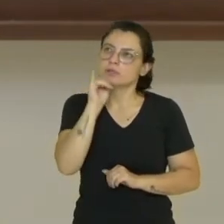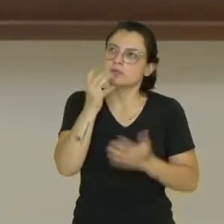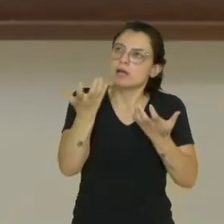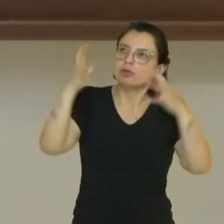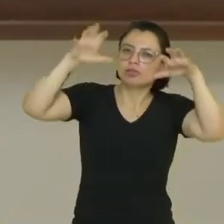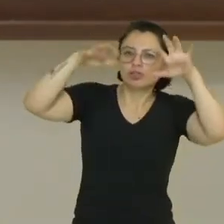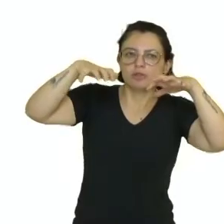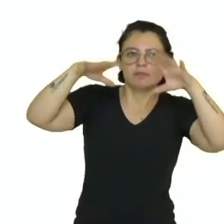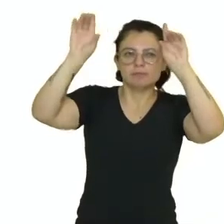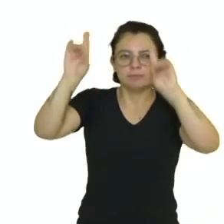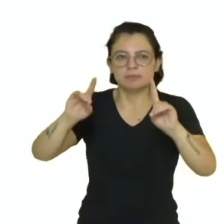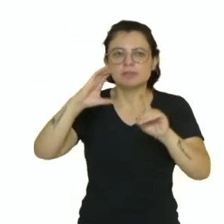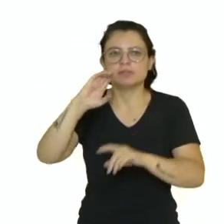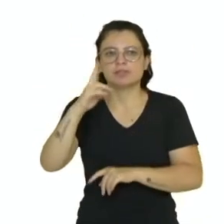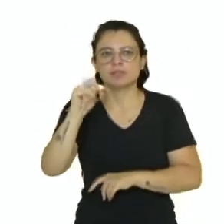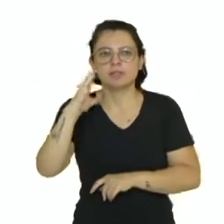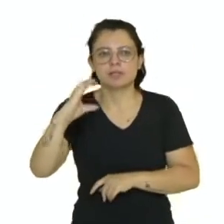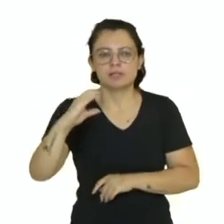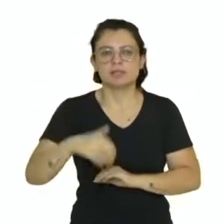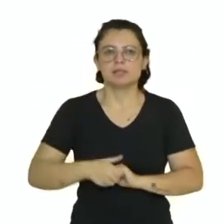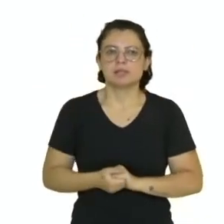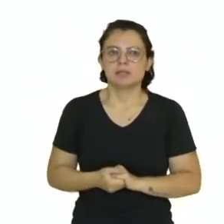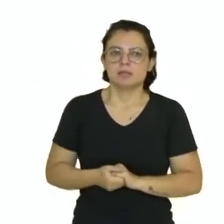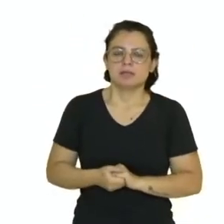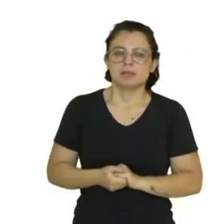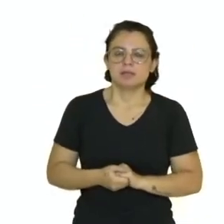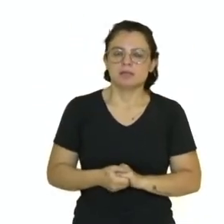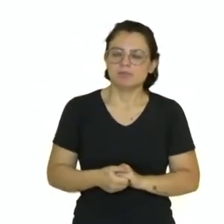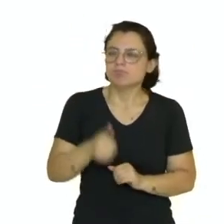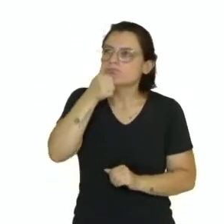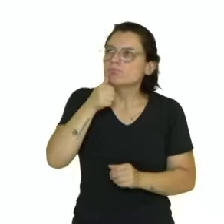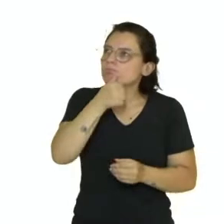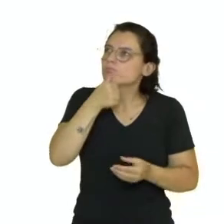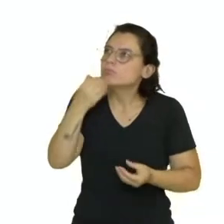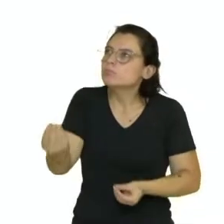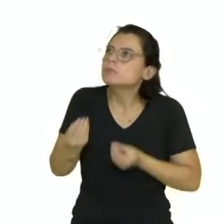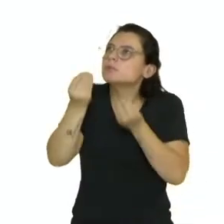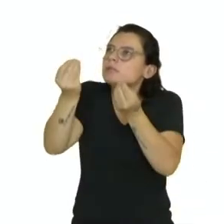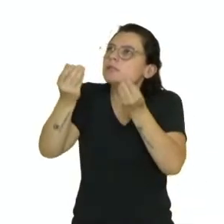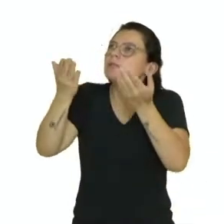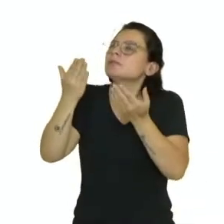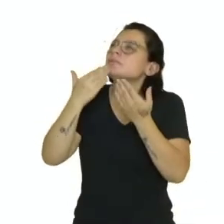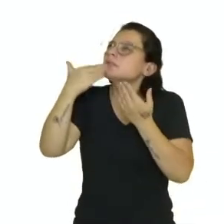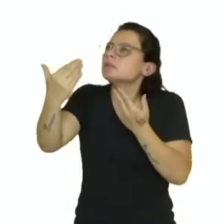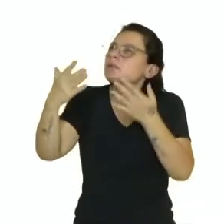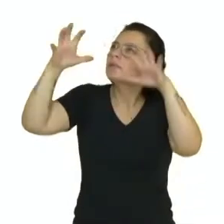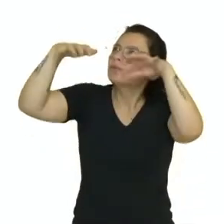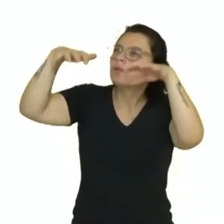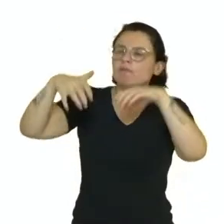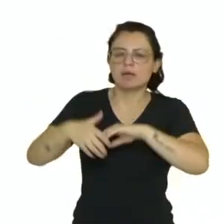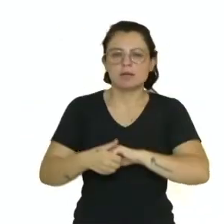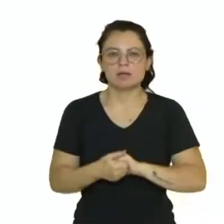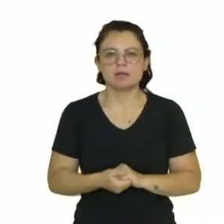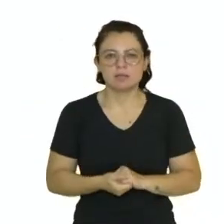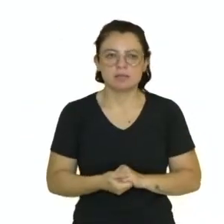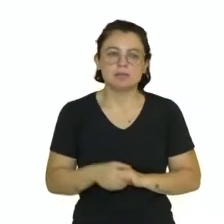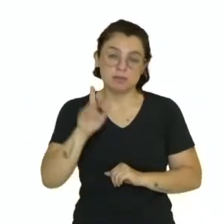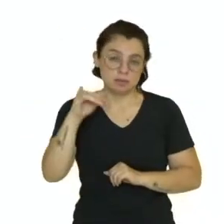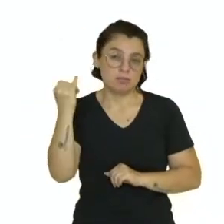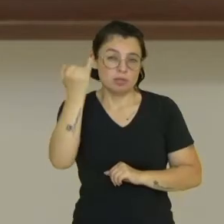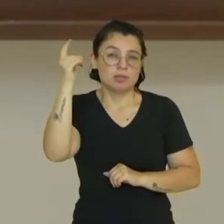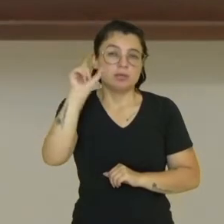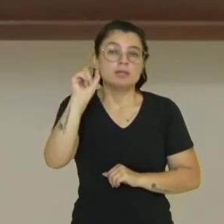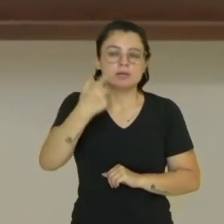iriam fazer para o Chak, iriam fazer uma oferenda para ele, para que tivessem chuva, né? Interessante que